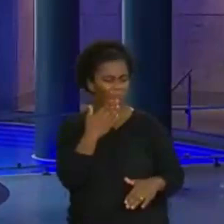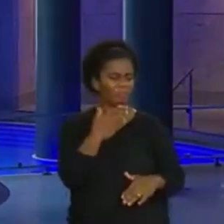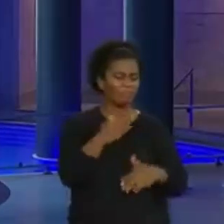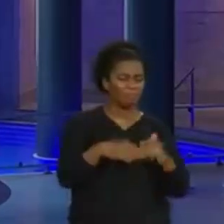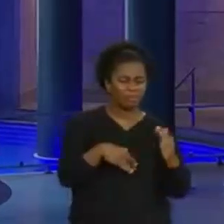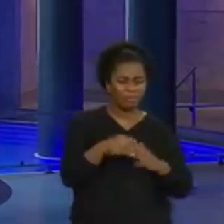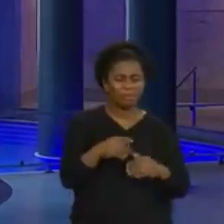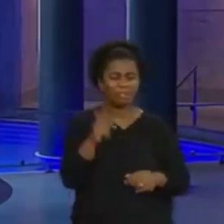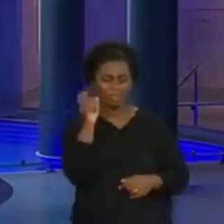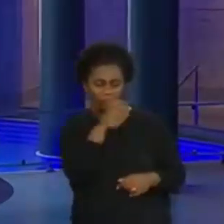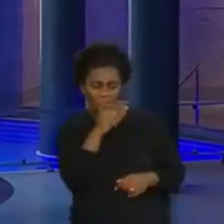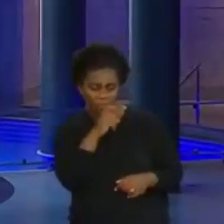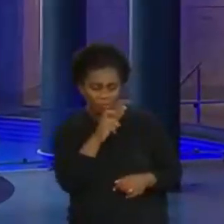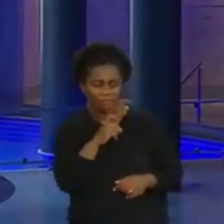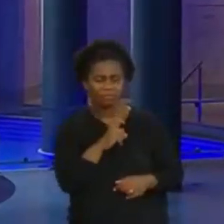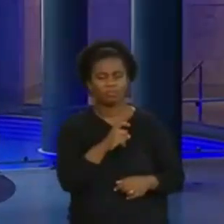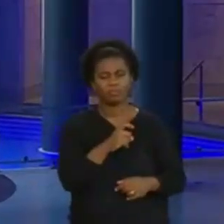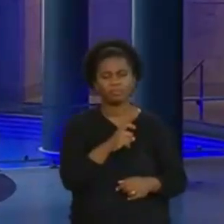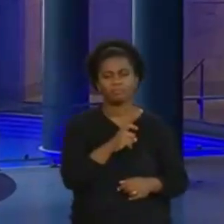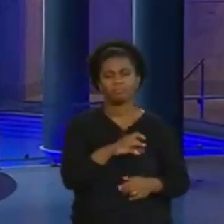no engano,